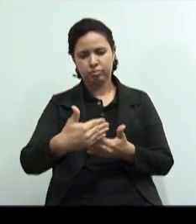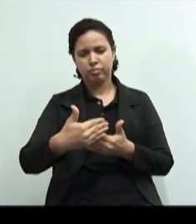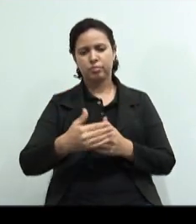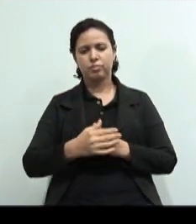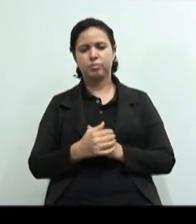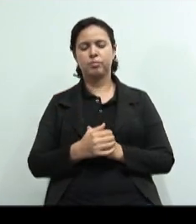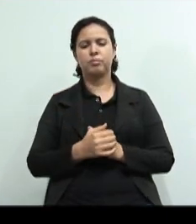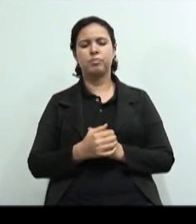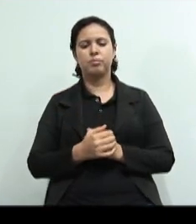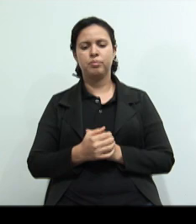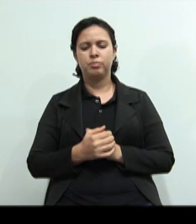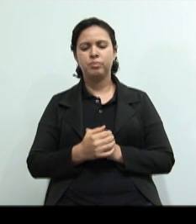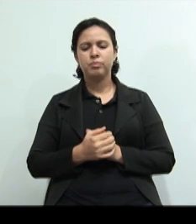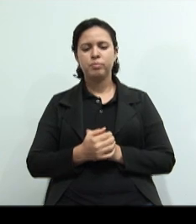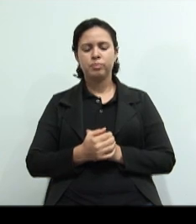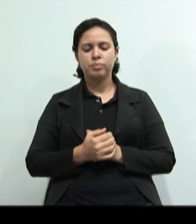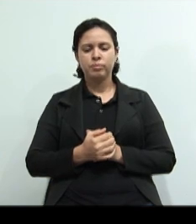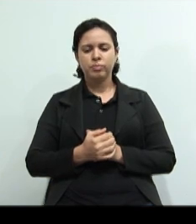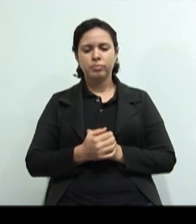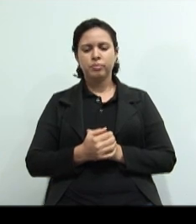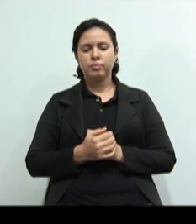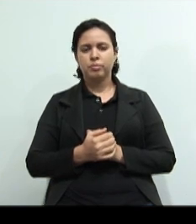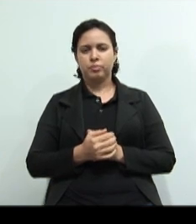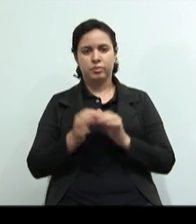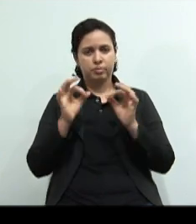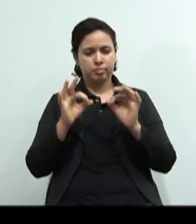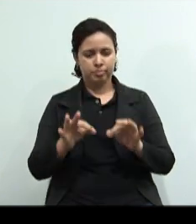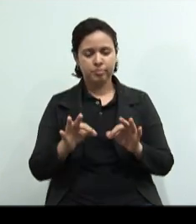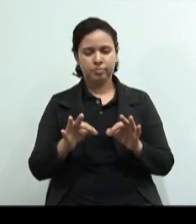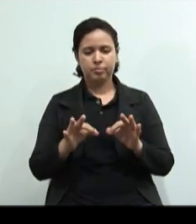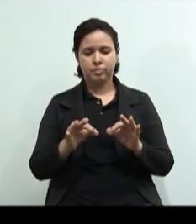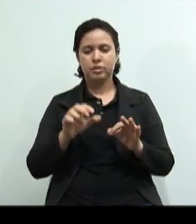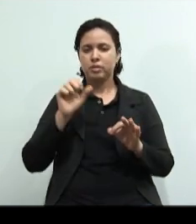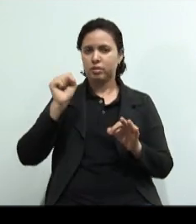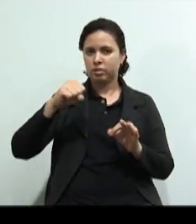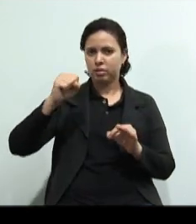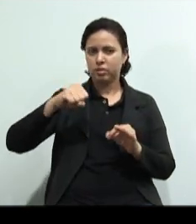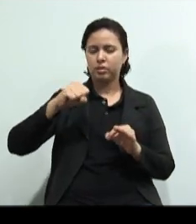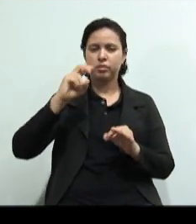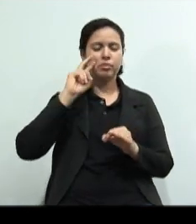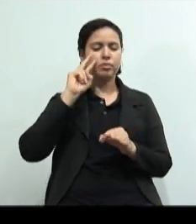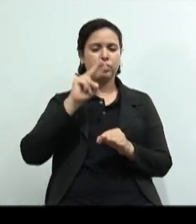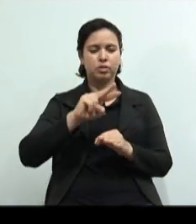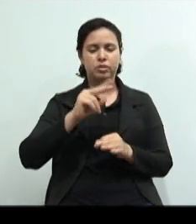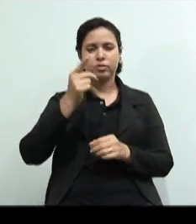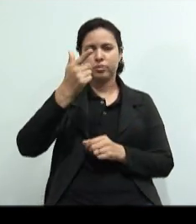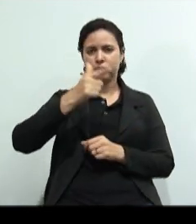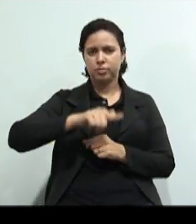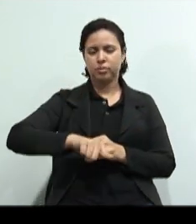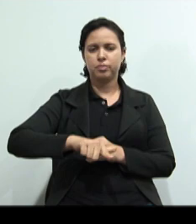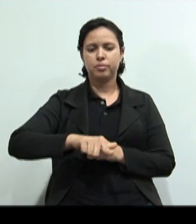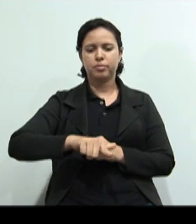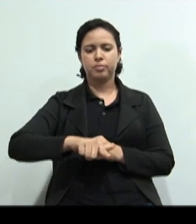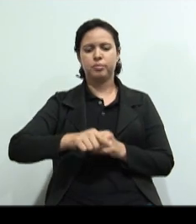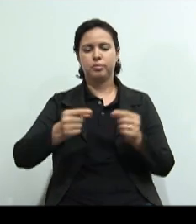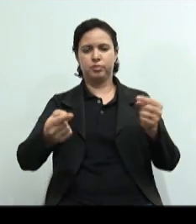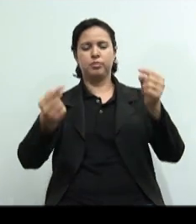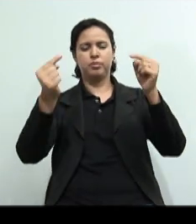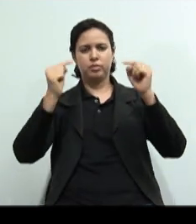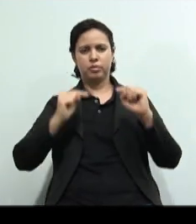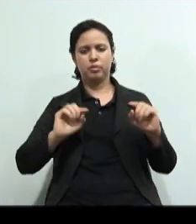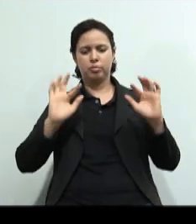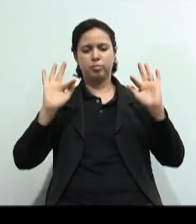PDCA, certo? Deu certo? Sim, a gente verifica novamente. Deu certo? Sim. Então agora